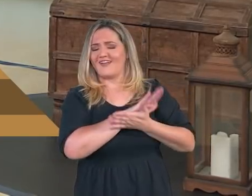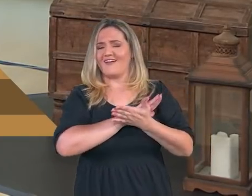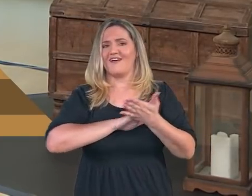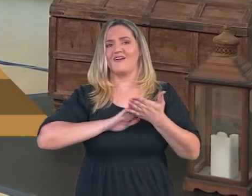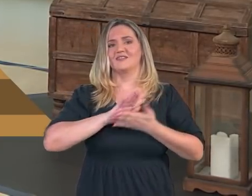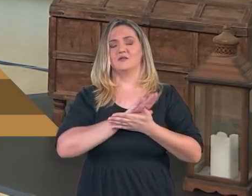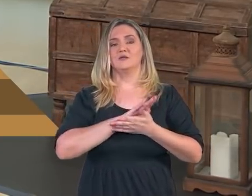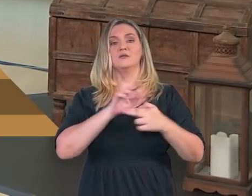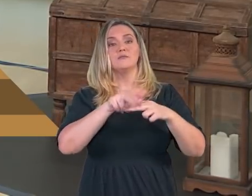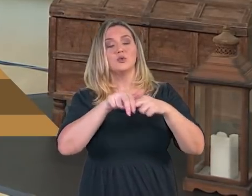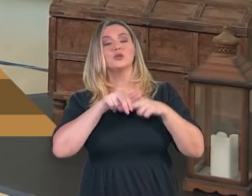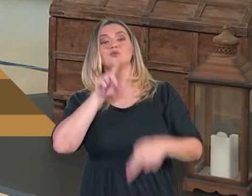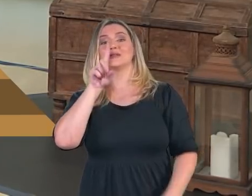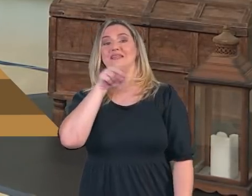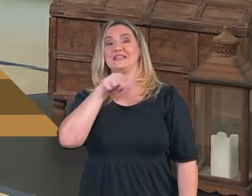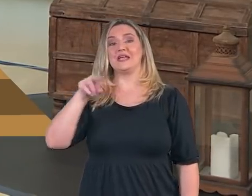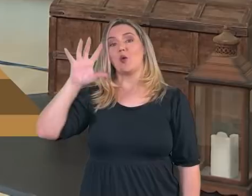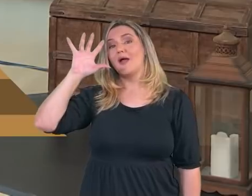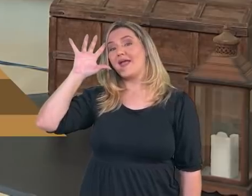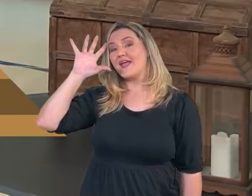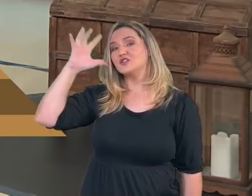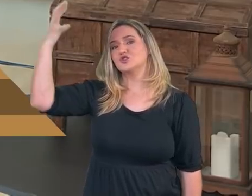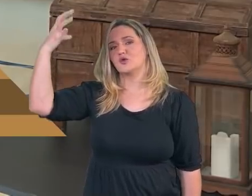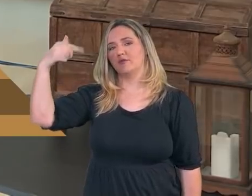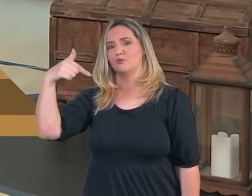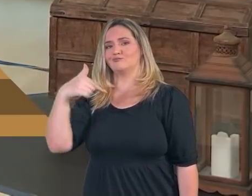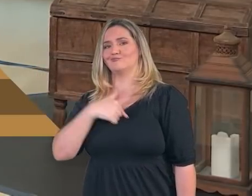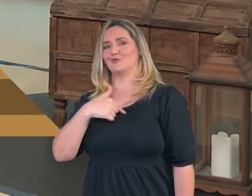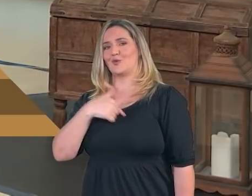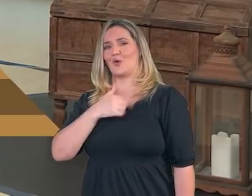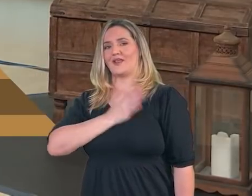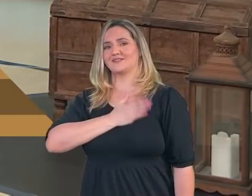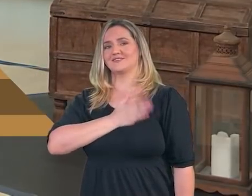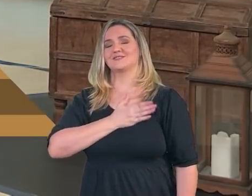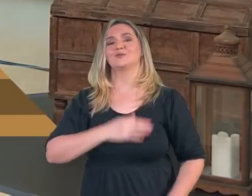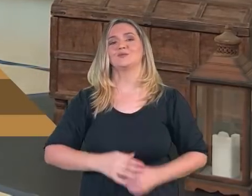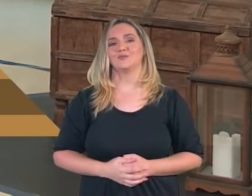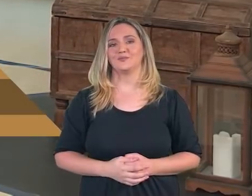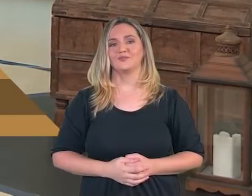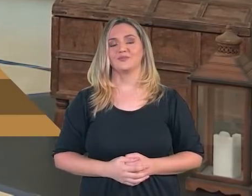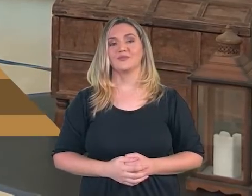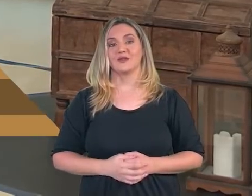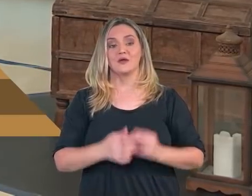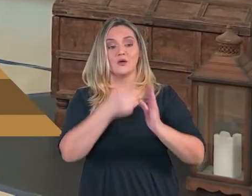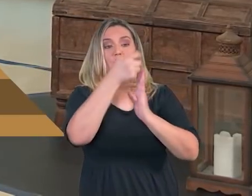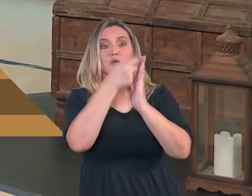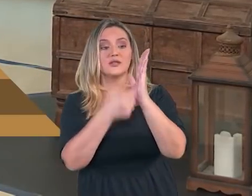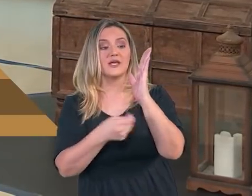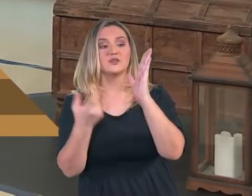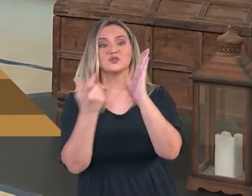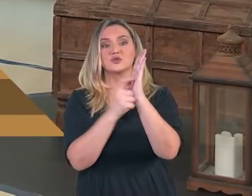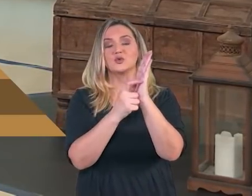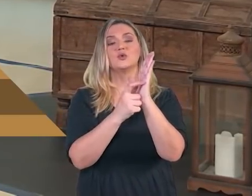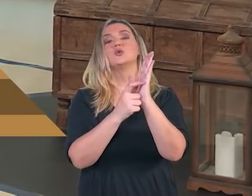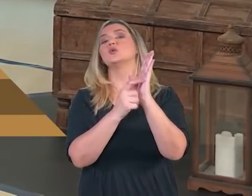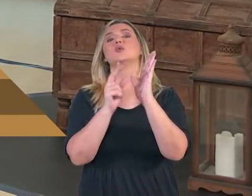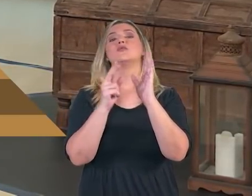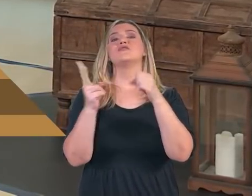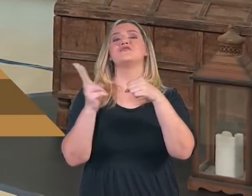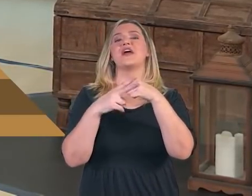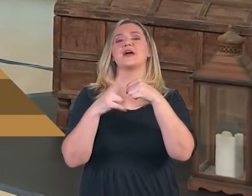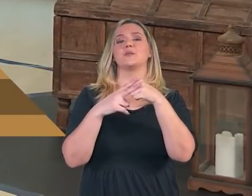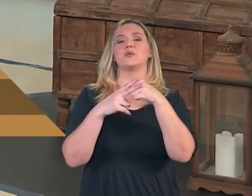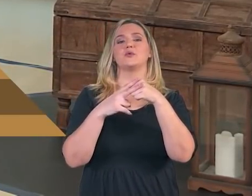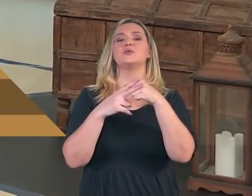dizem que Daniel resolveu em seu coração. É curioso que o texto hebraico usa o mesmo verbo sam para se